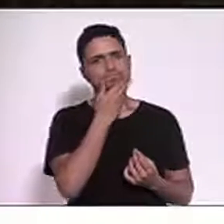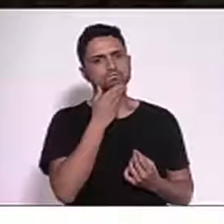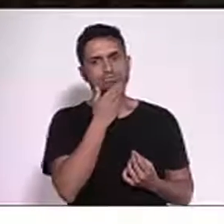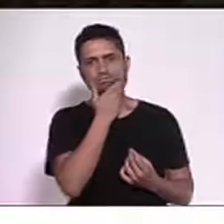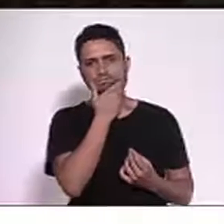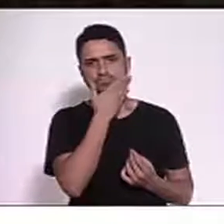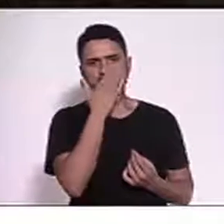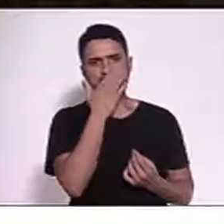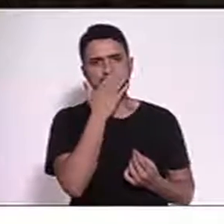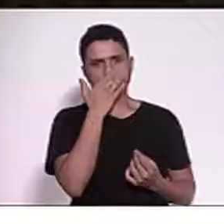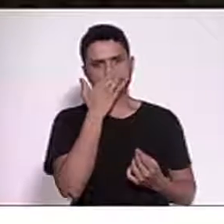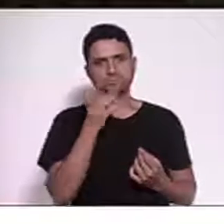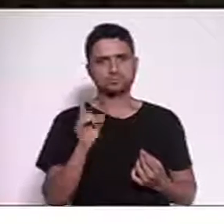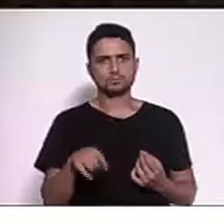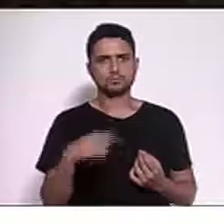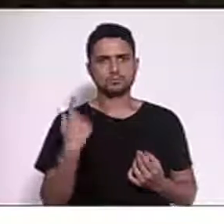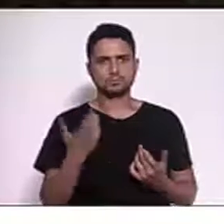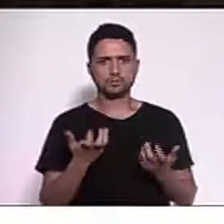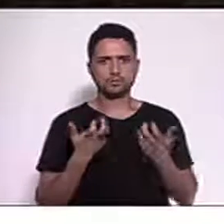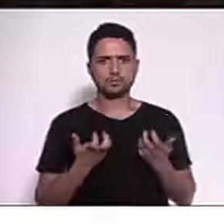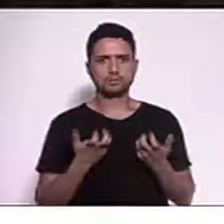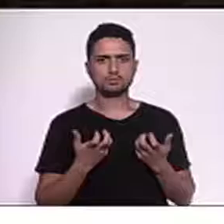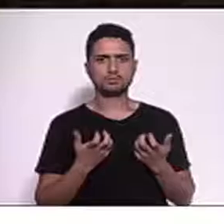Nós queremos é isto.